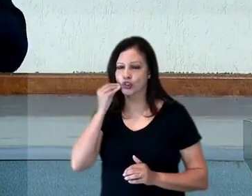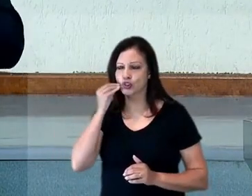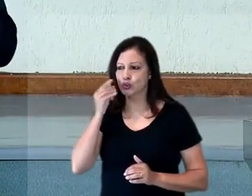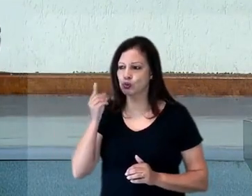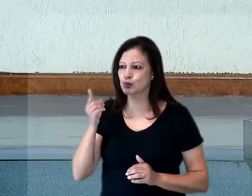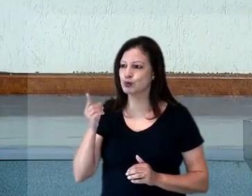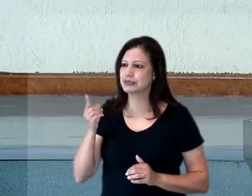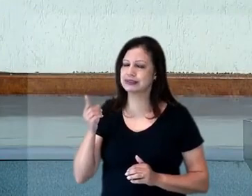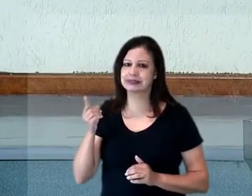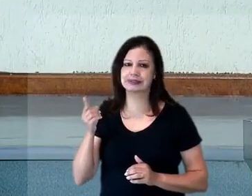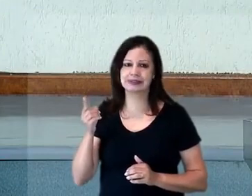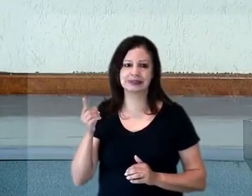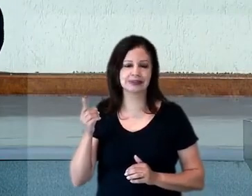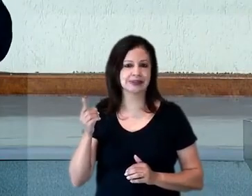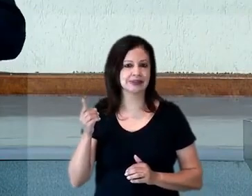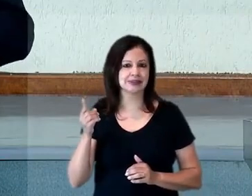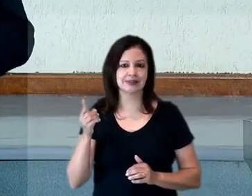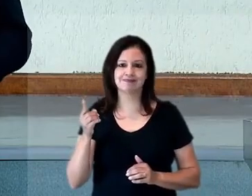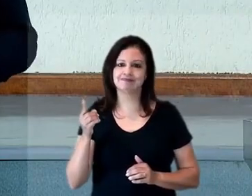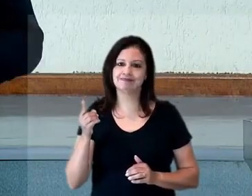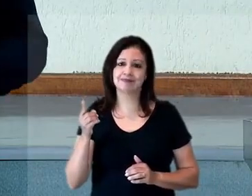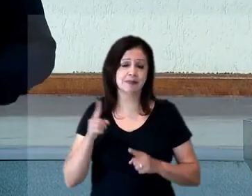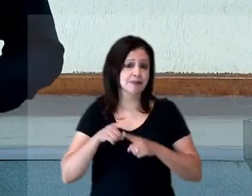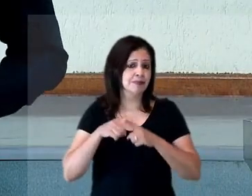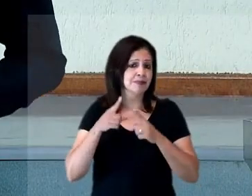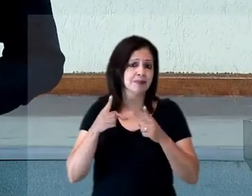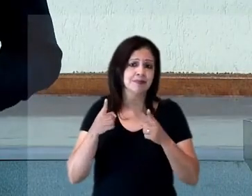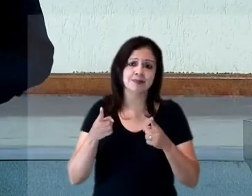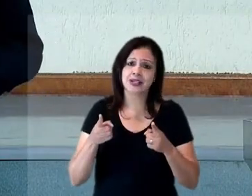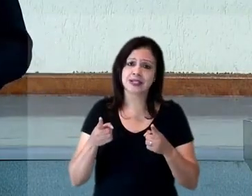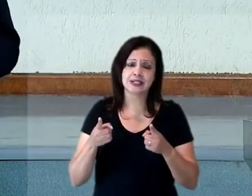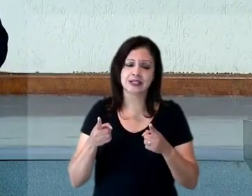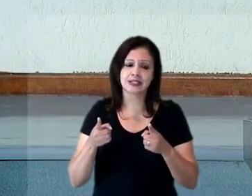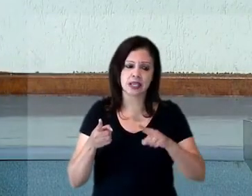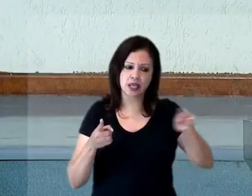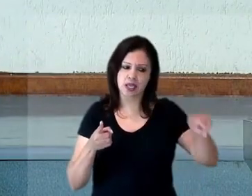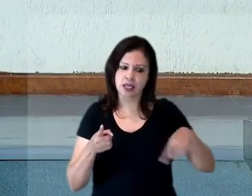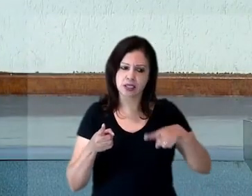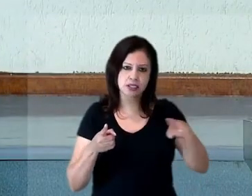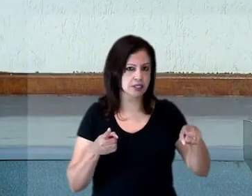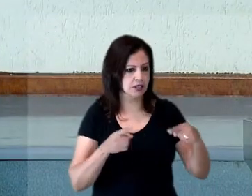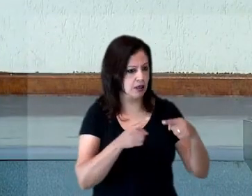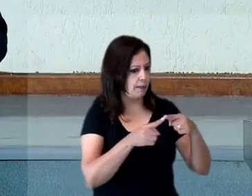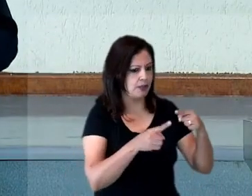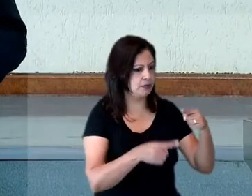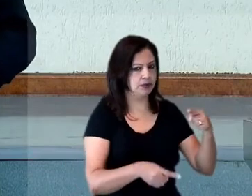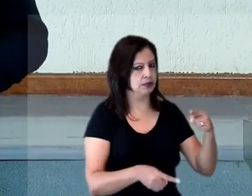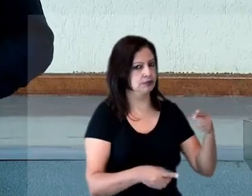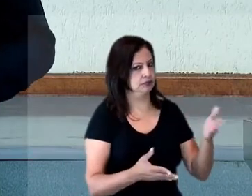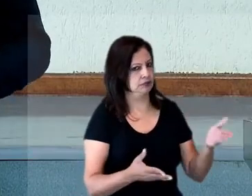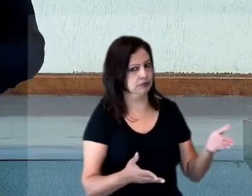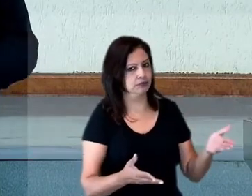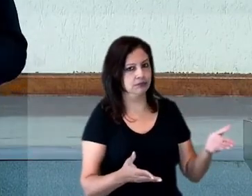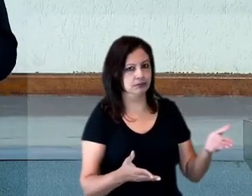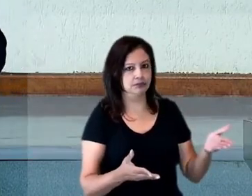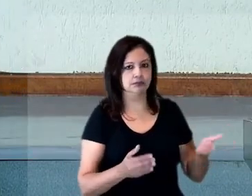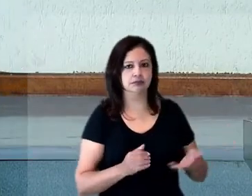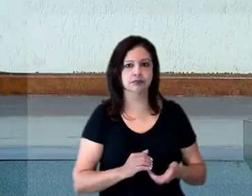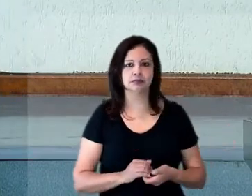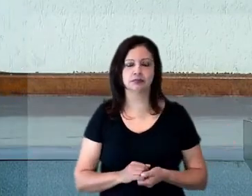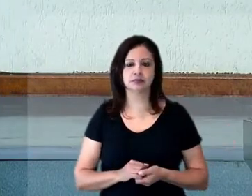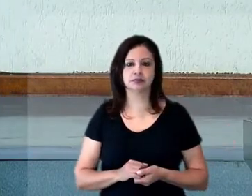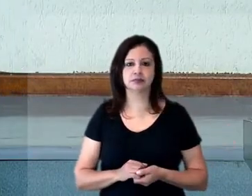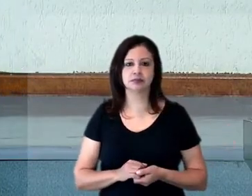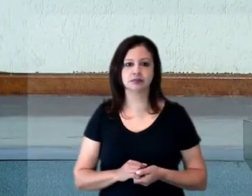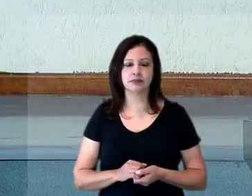não é ela esperada para aquilo que Jesus tinha aos demais discípulos. Da mesma forma, Jesus também